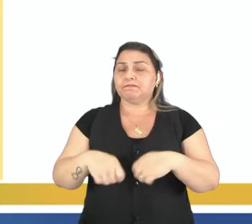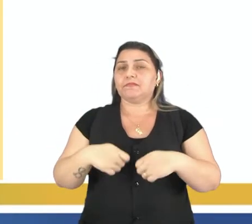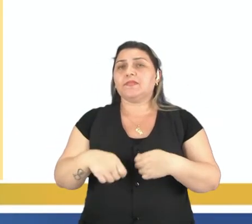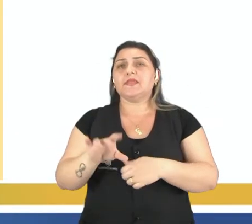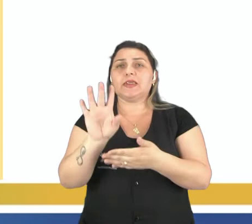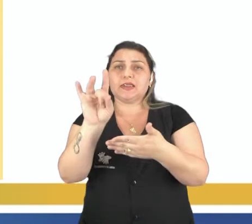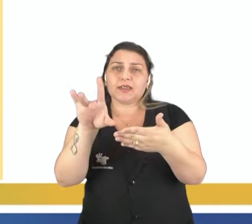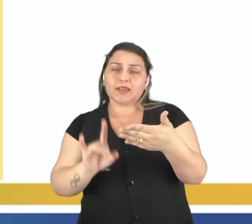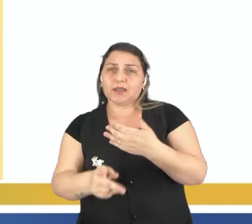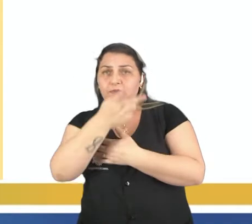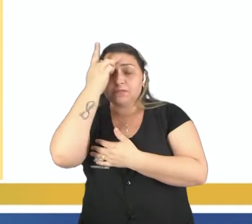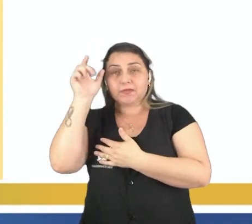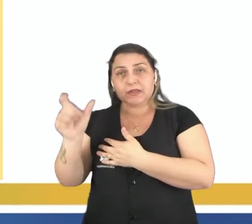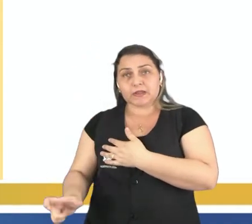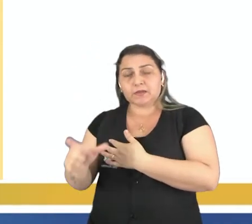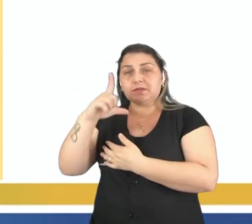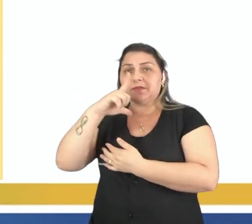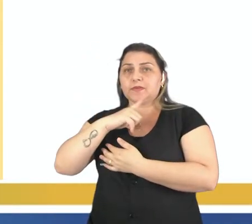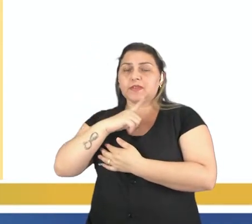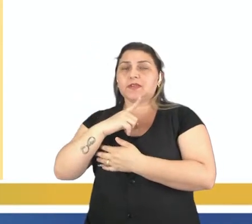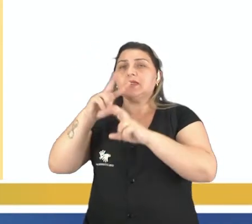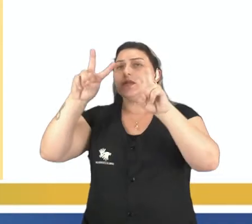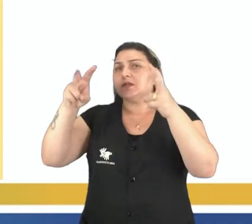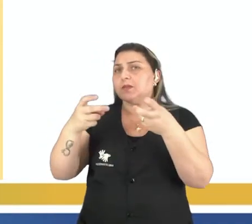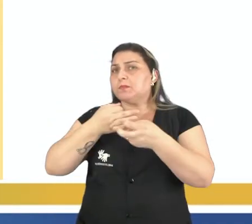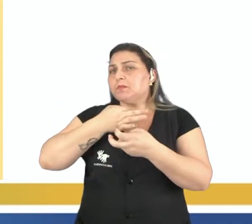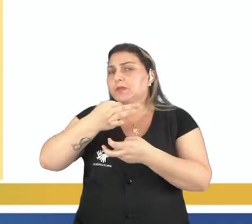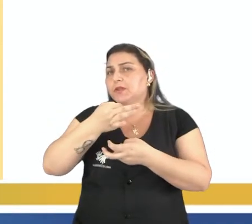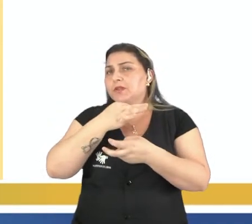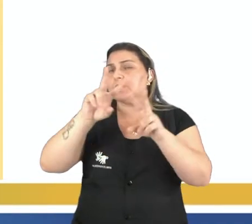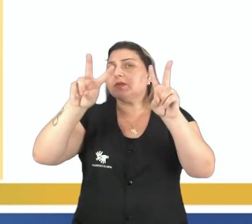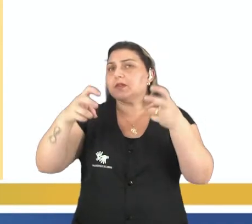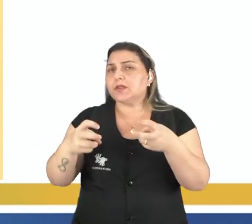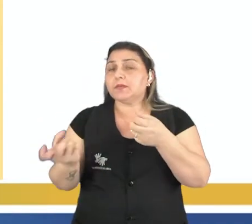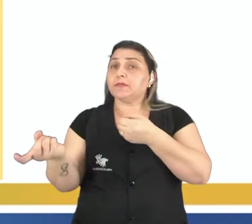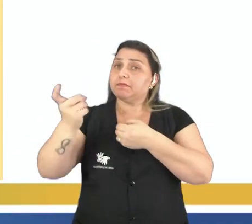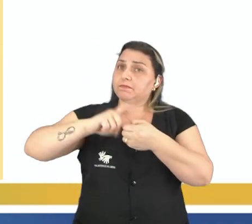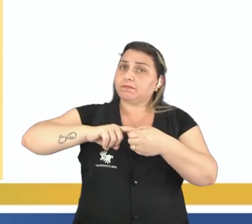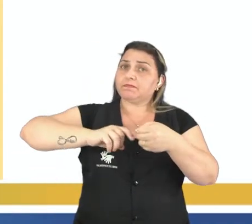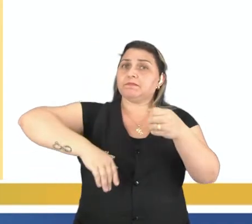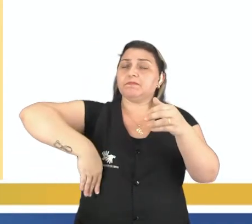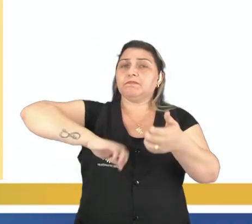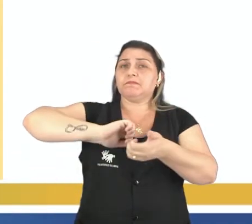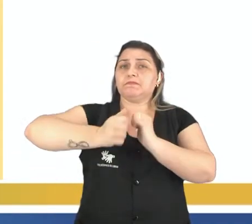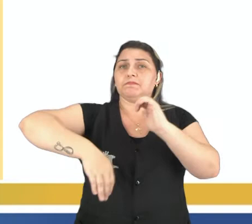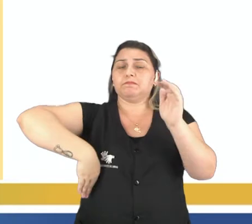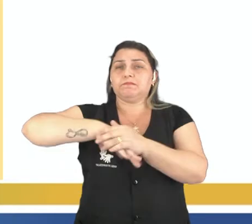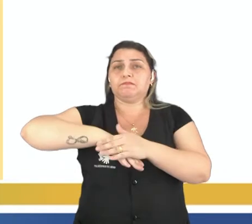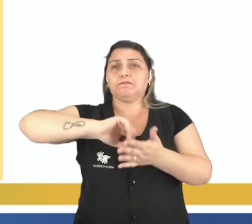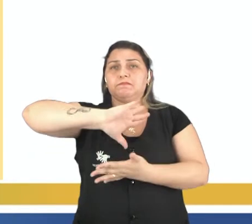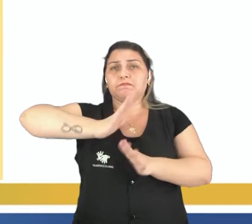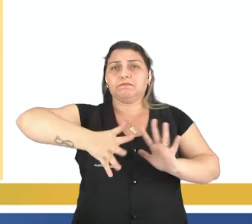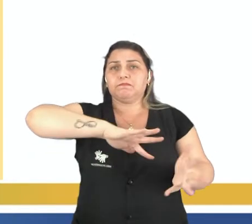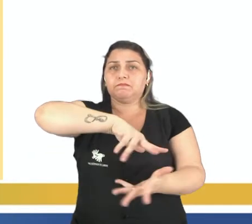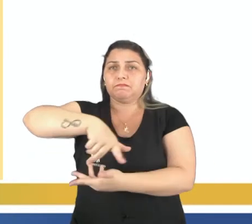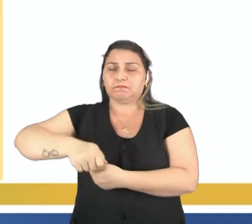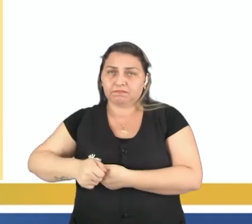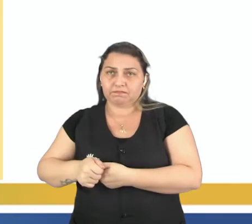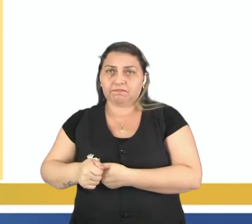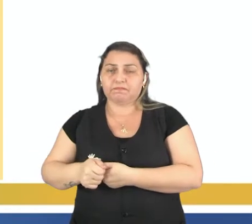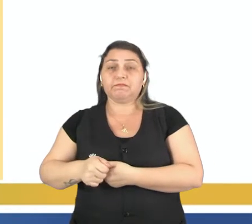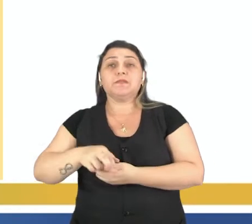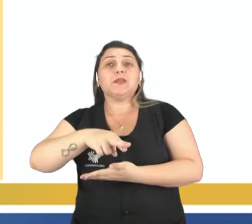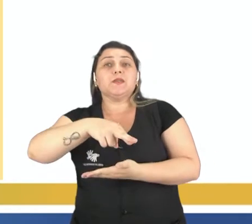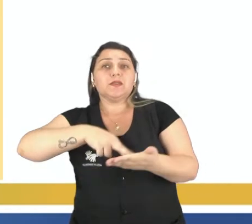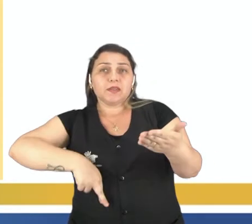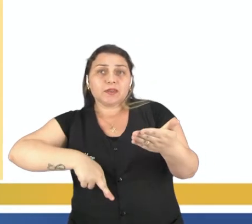cada entrevistado tem em relação ao tema. O tema é o retorno do futebol em meio à pandemia. O roteiro